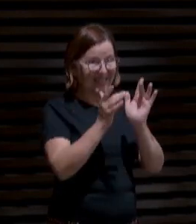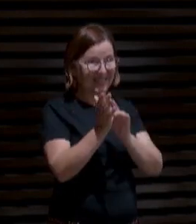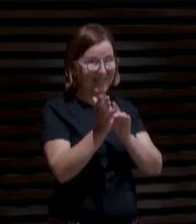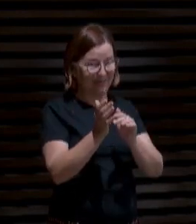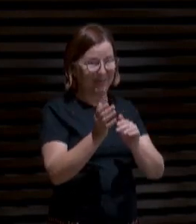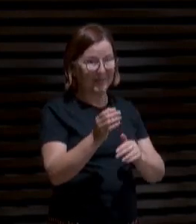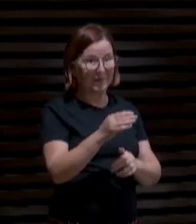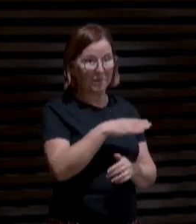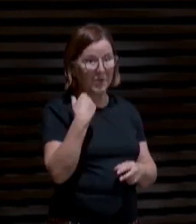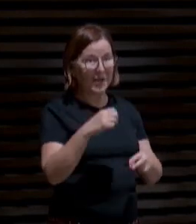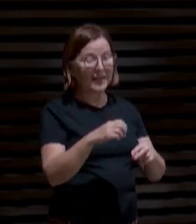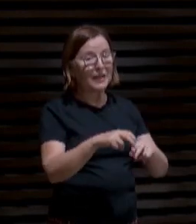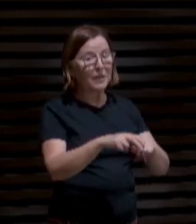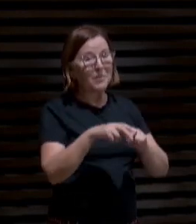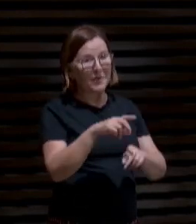morrer com ele.